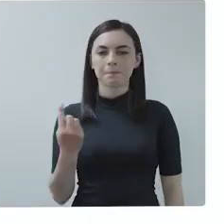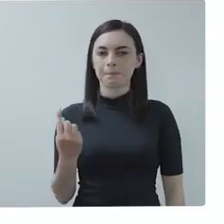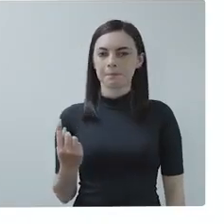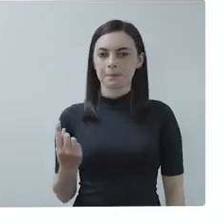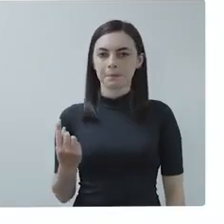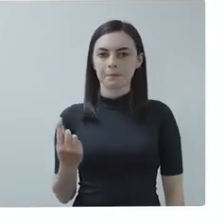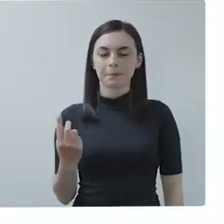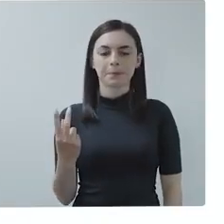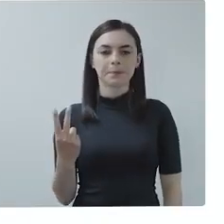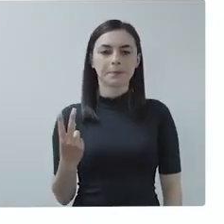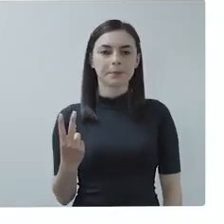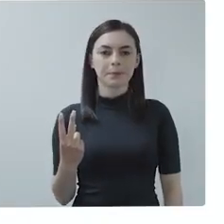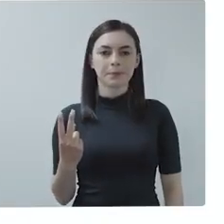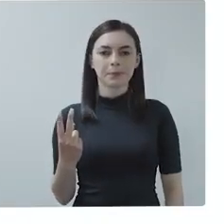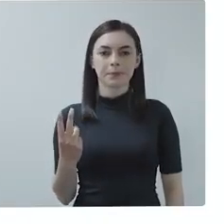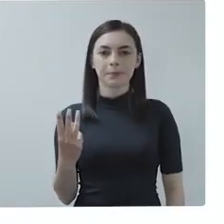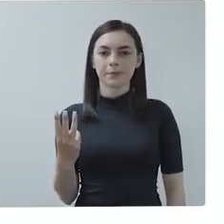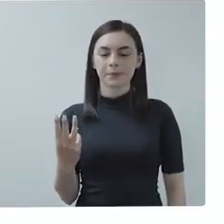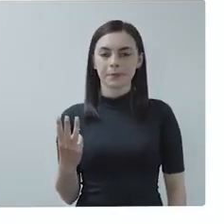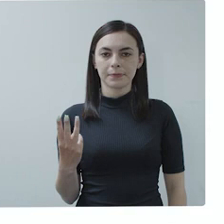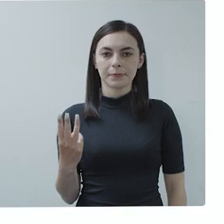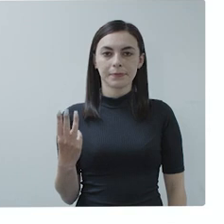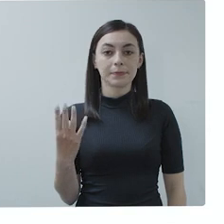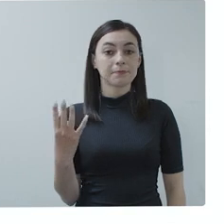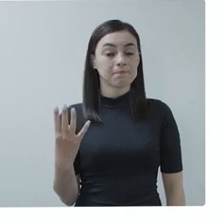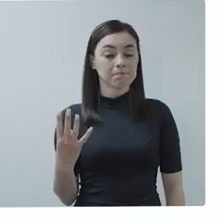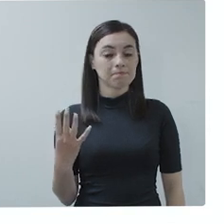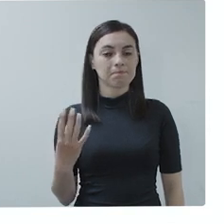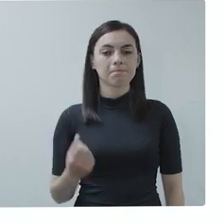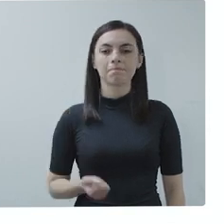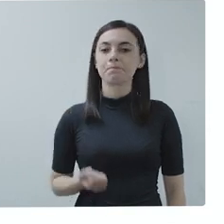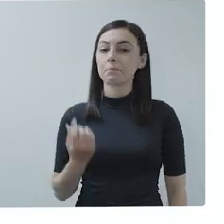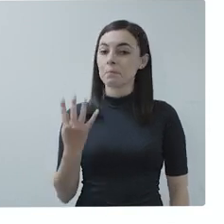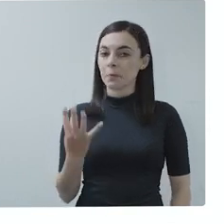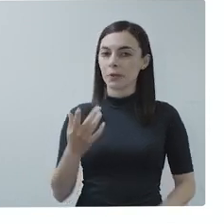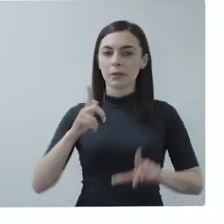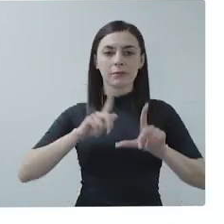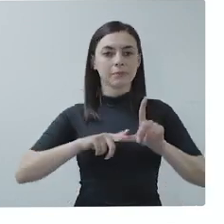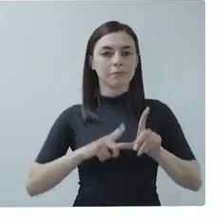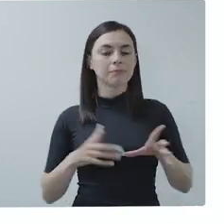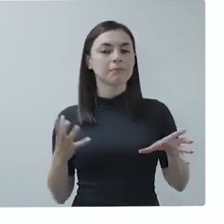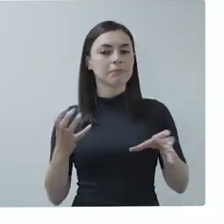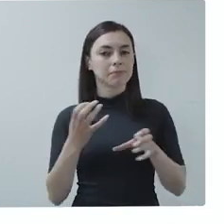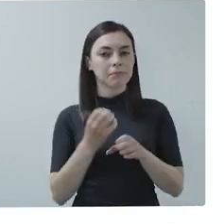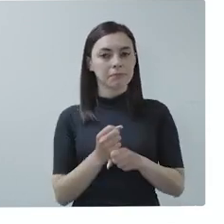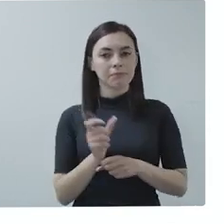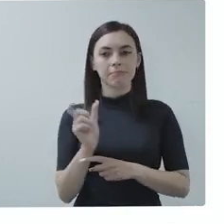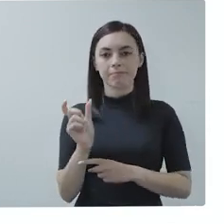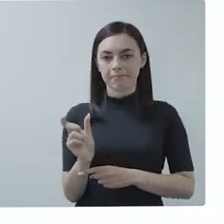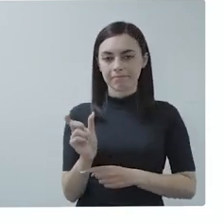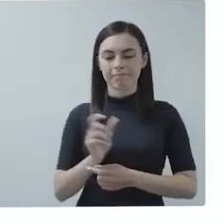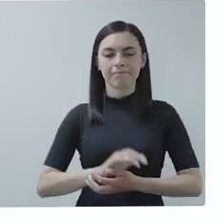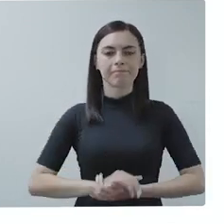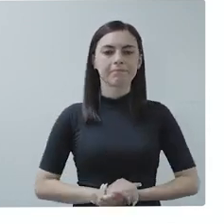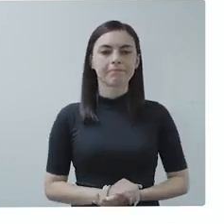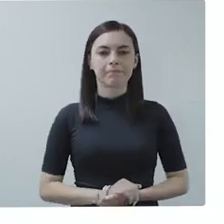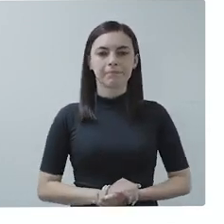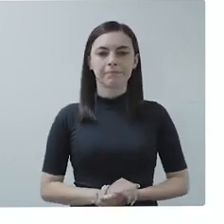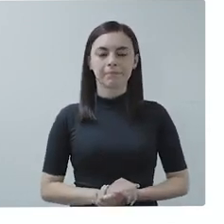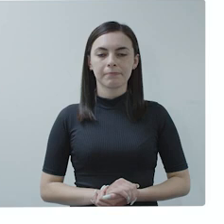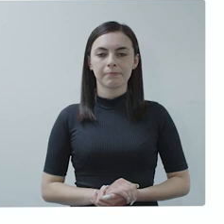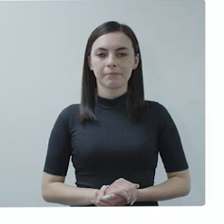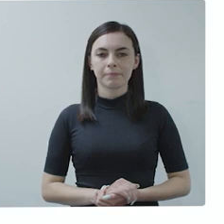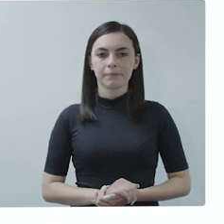Uma, duas, três, quatro. Quatro letras tem a palavra jogo.